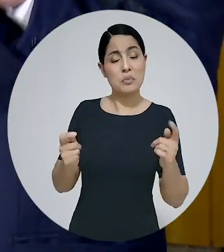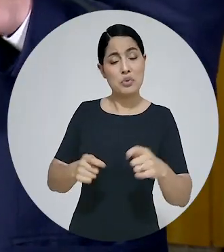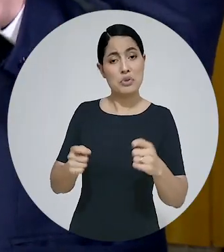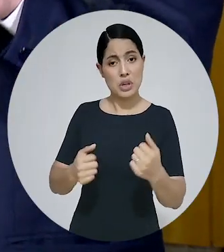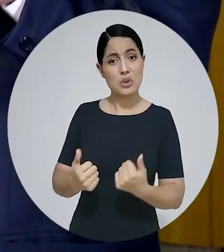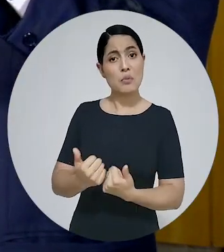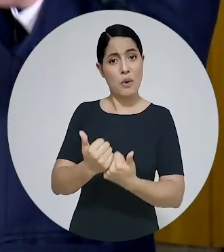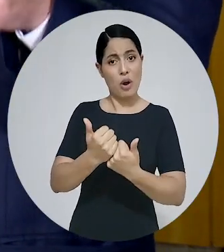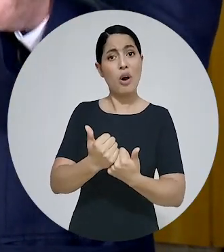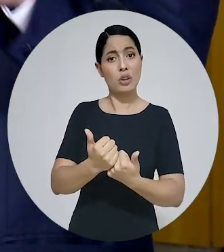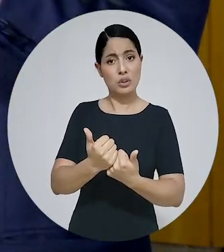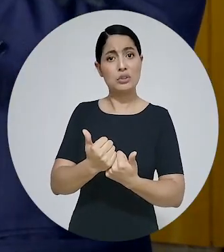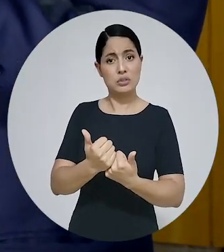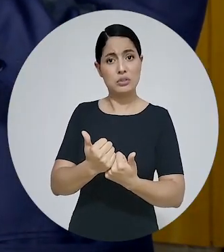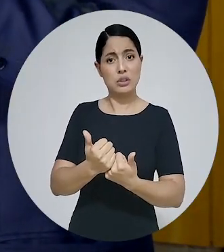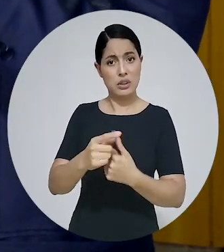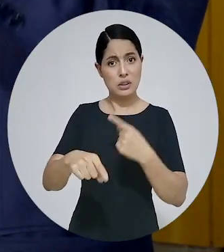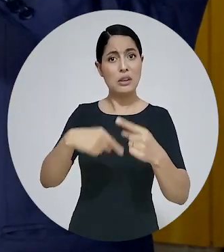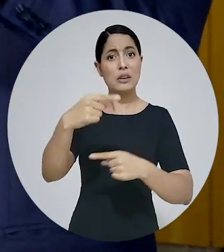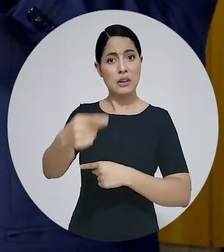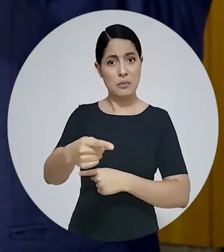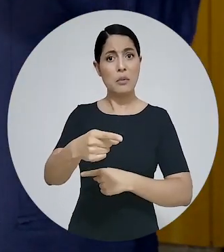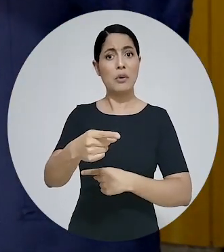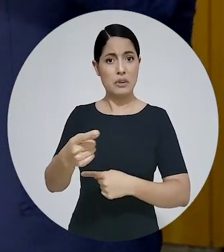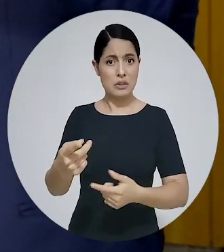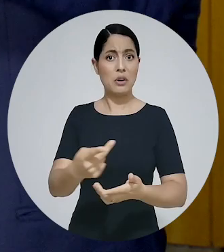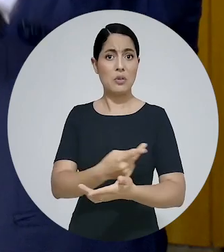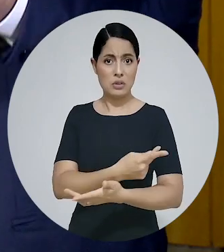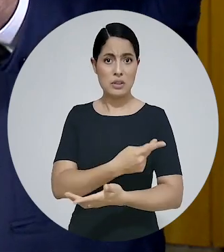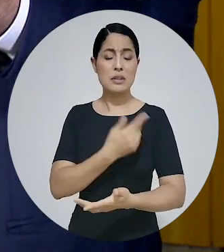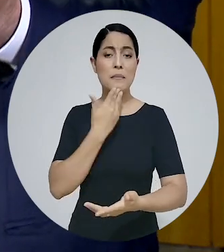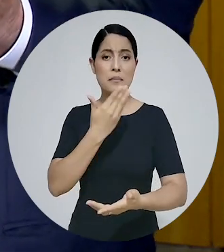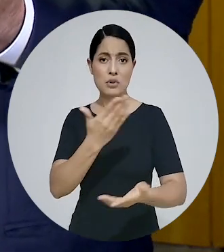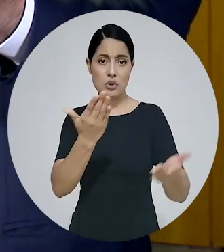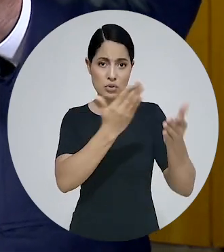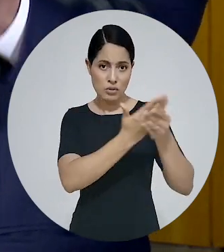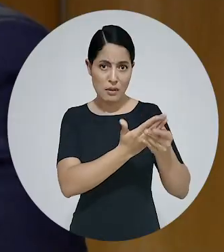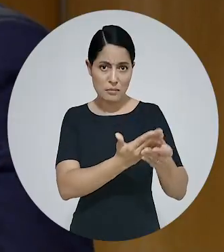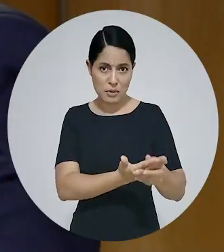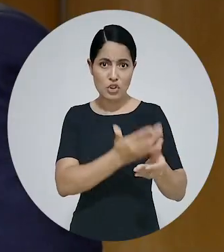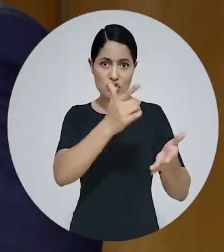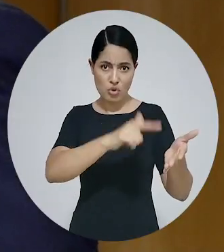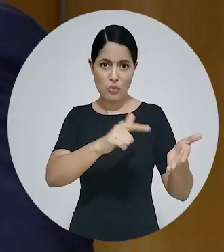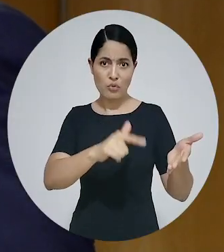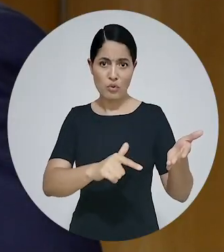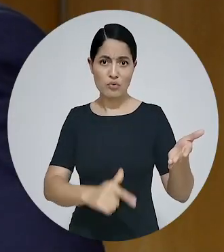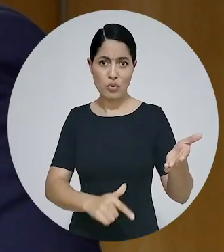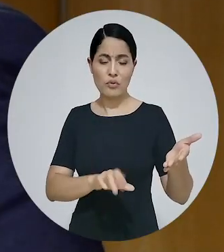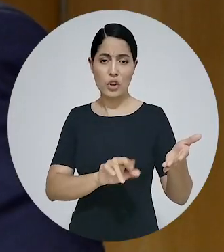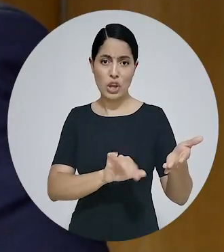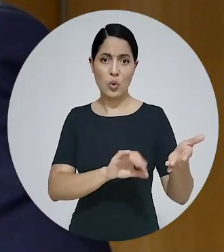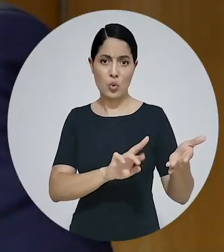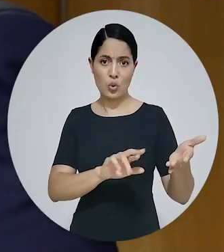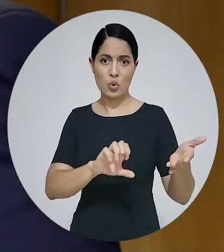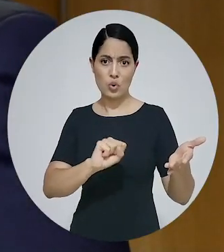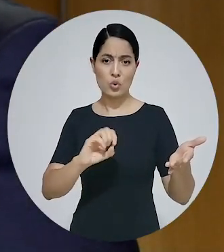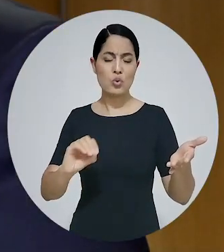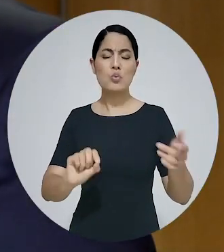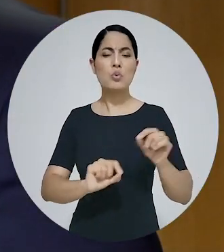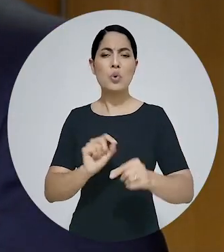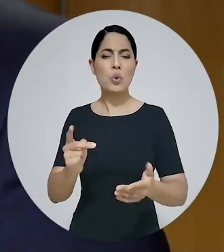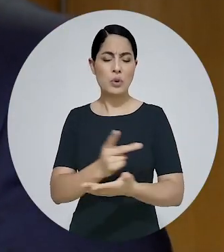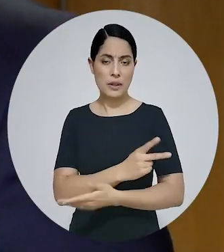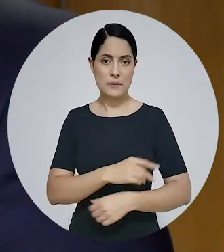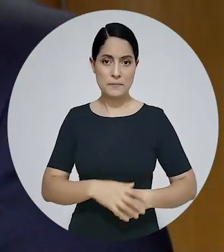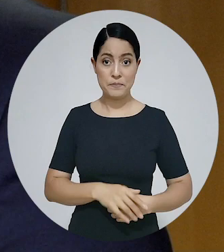que certamente serviria de suporte para os recursos que se seguiriam. Então, ali, nós tivemos, primeiro, um ato